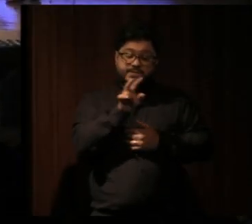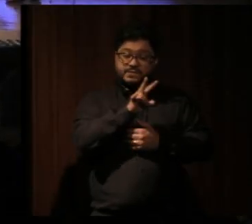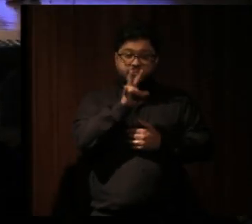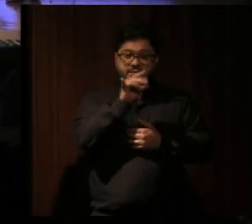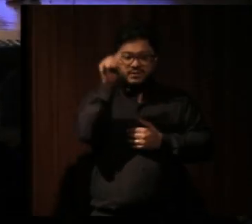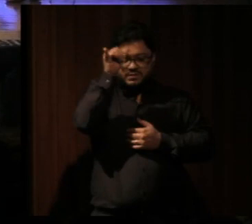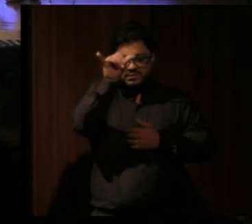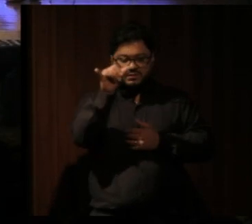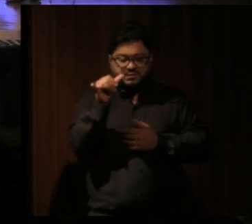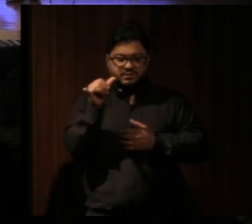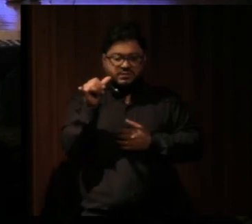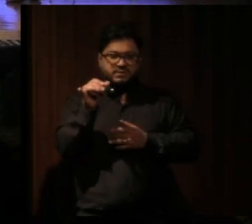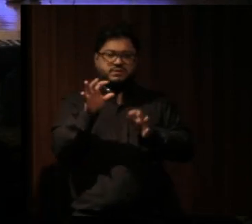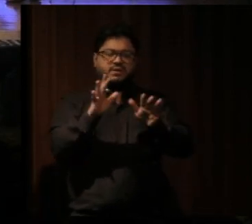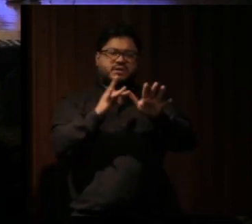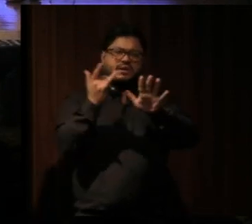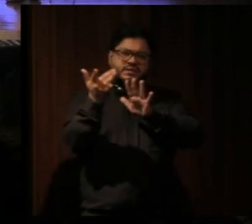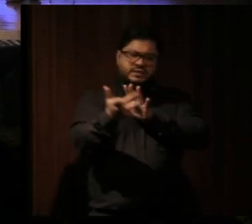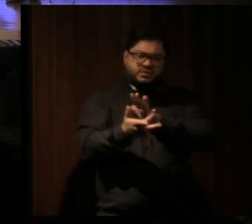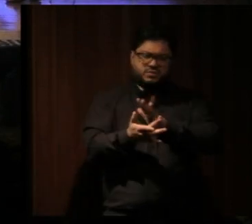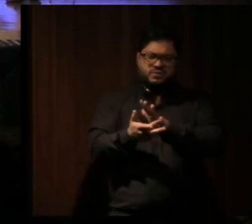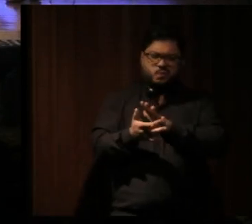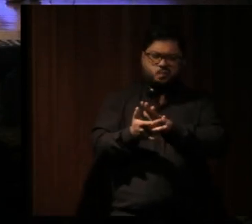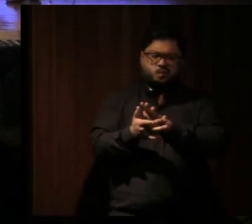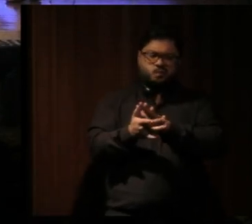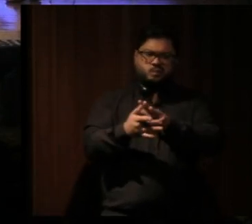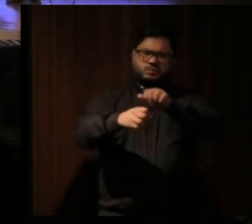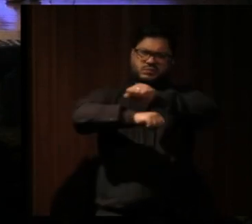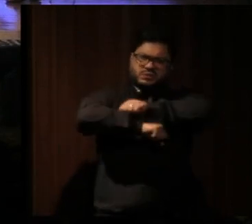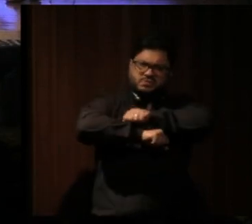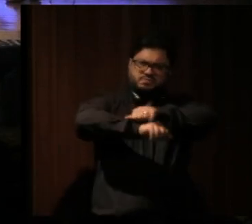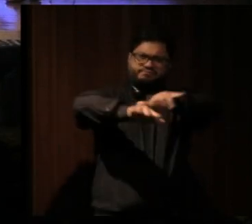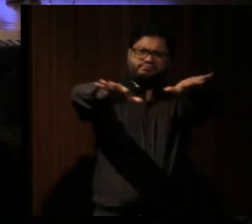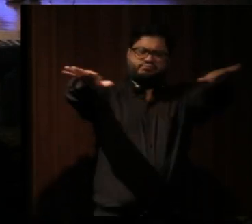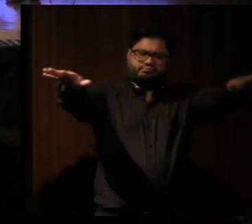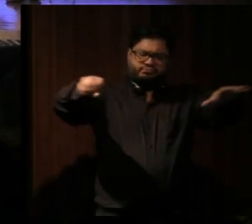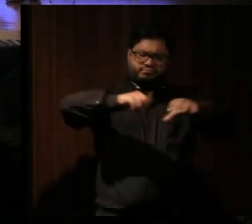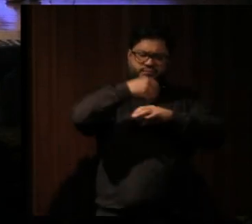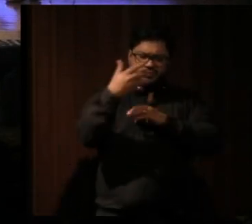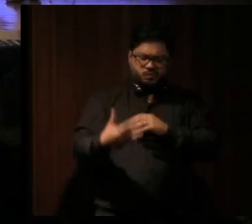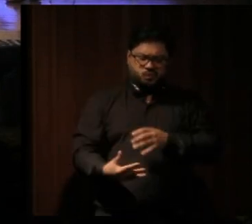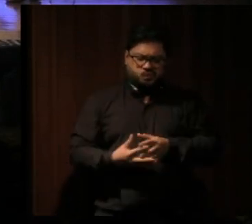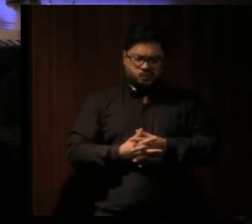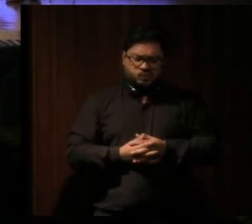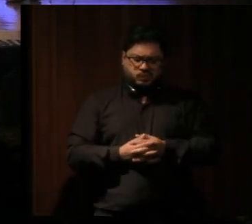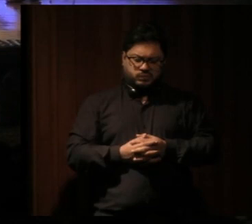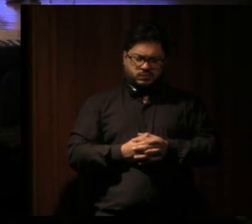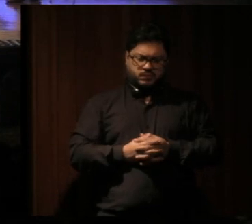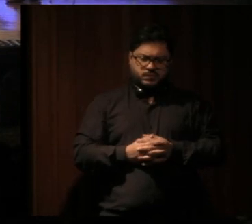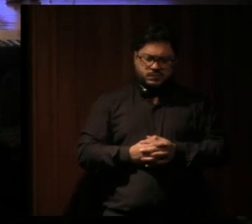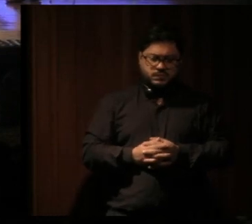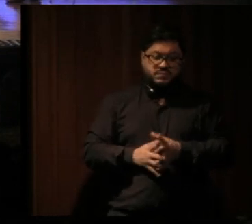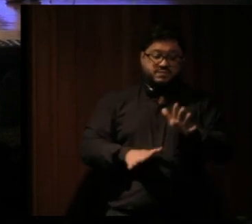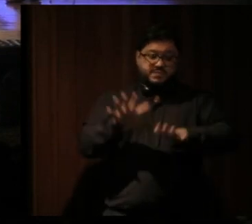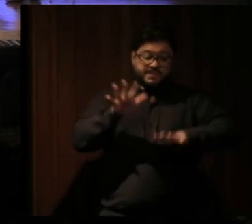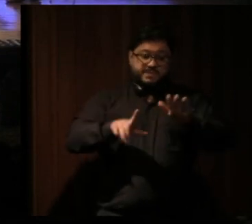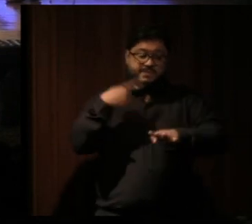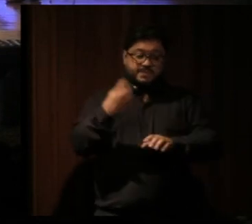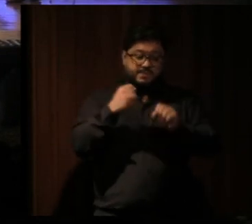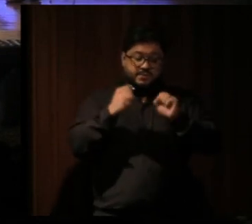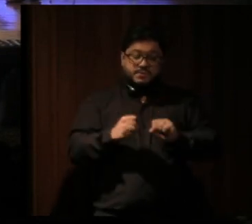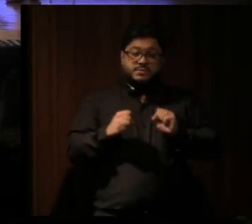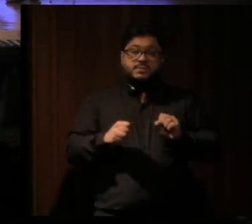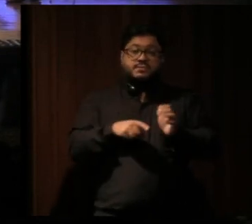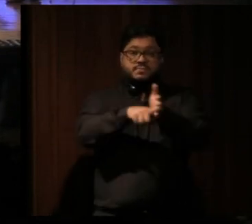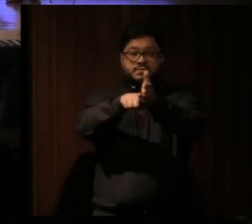mesmo que as redes sociais né disseminem esse conteúdo eh talvez a gente possa fazer uma